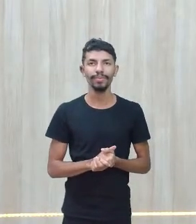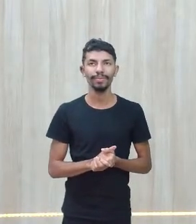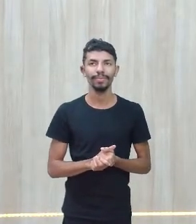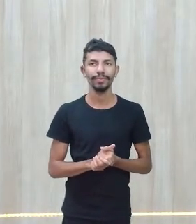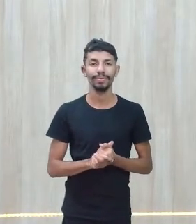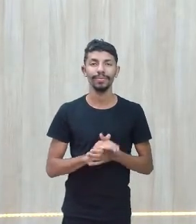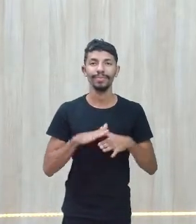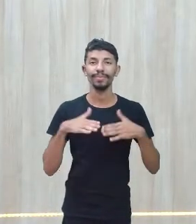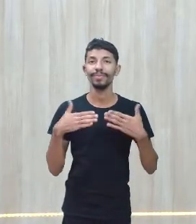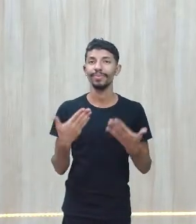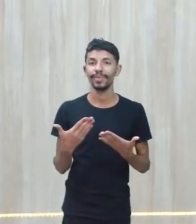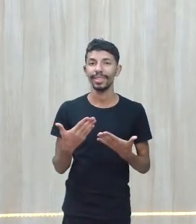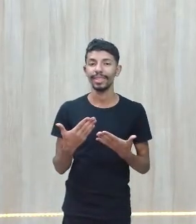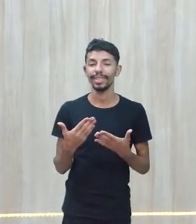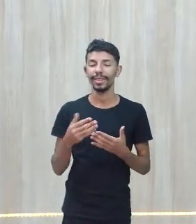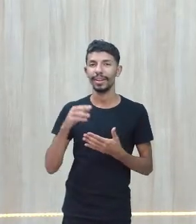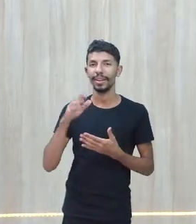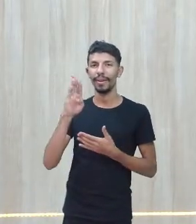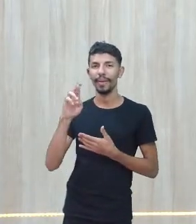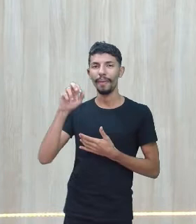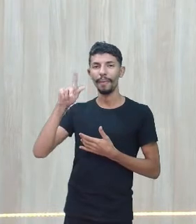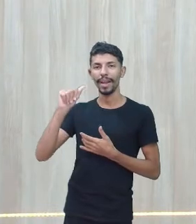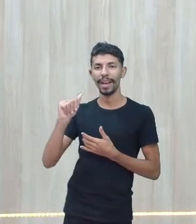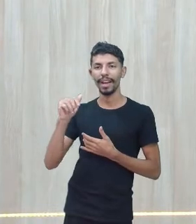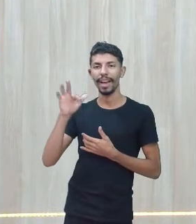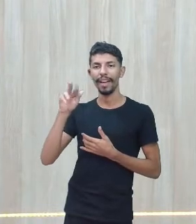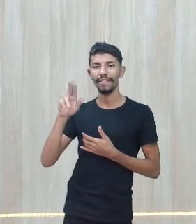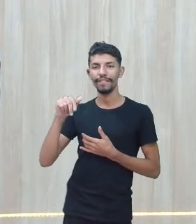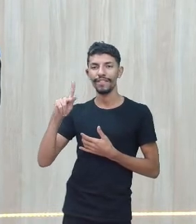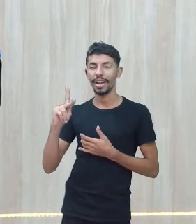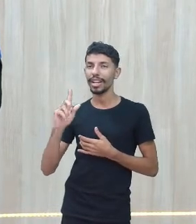Bom, o brega funk, como a gente conhece hoje, ele